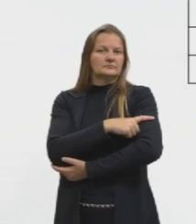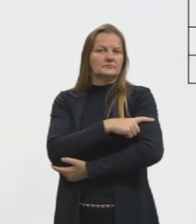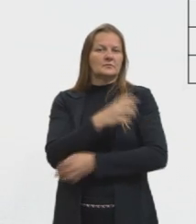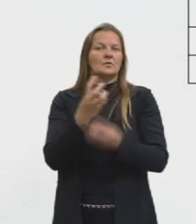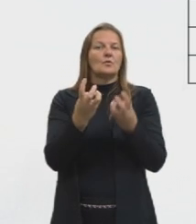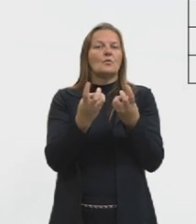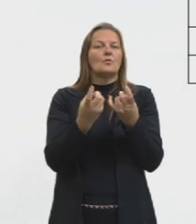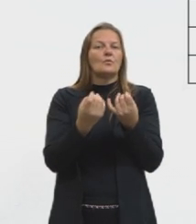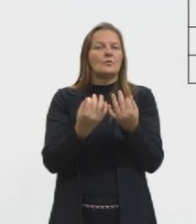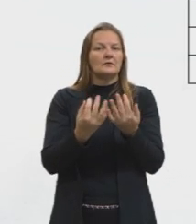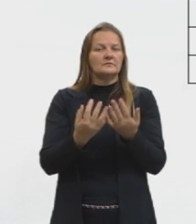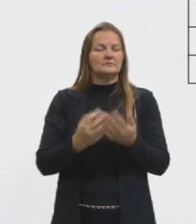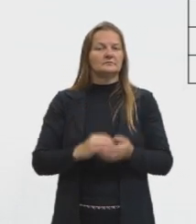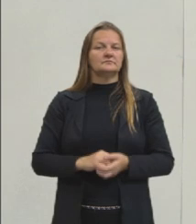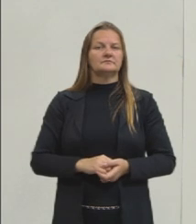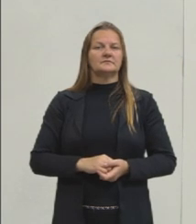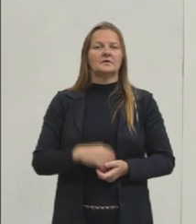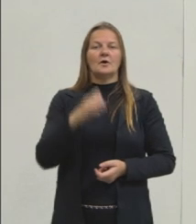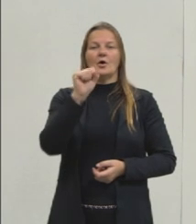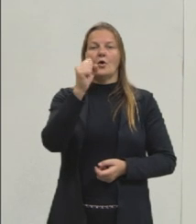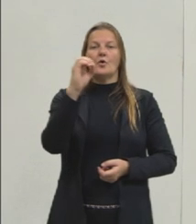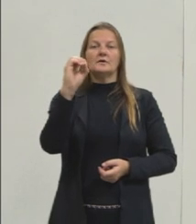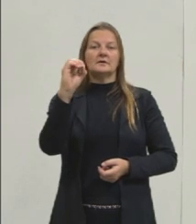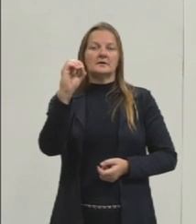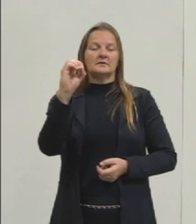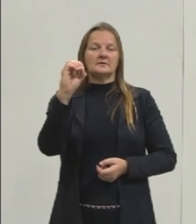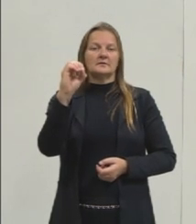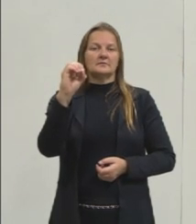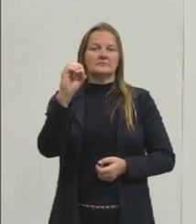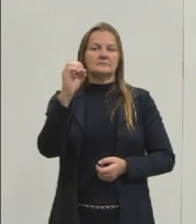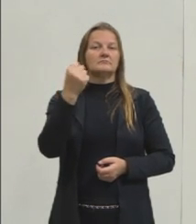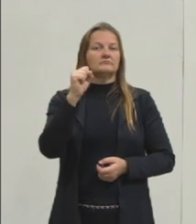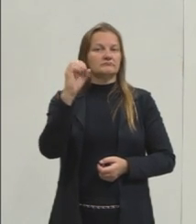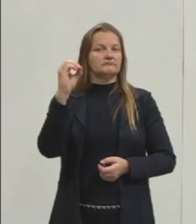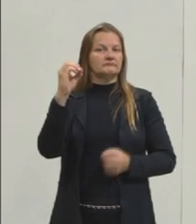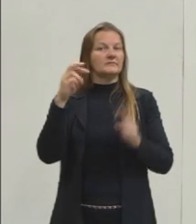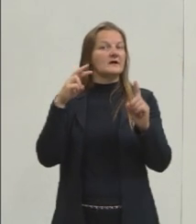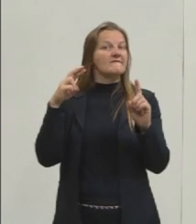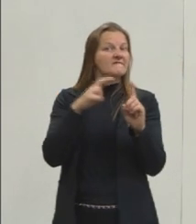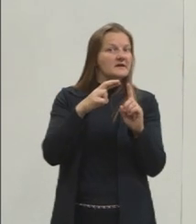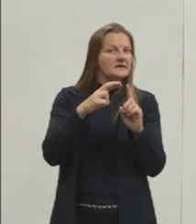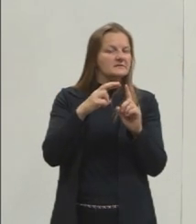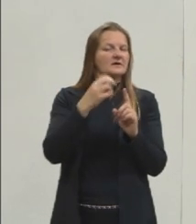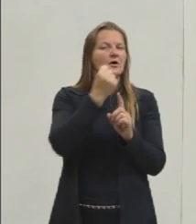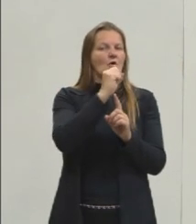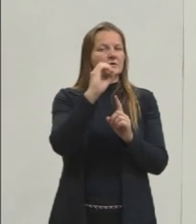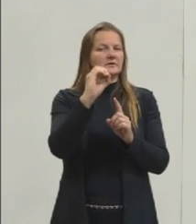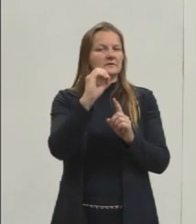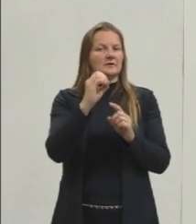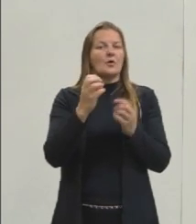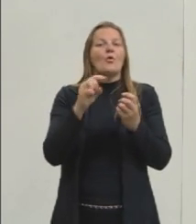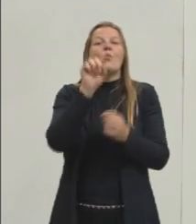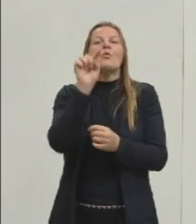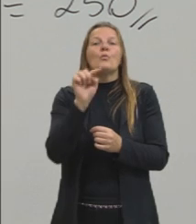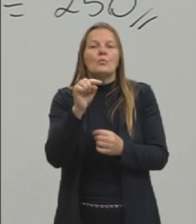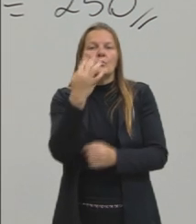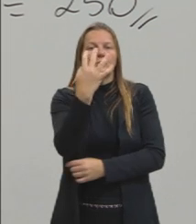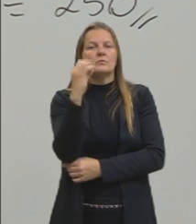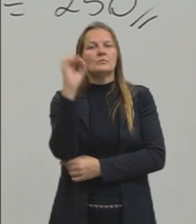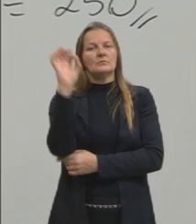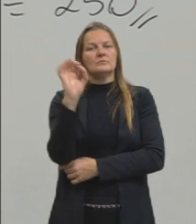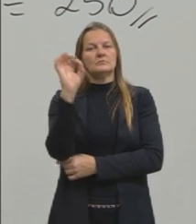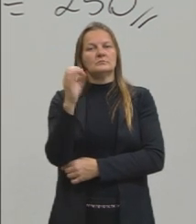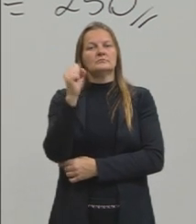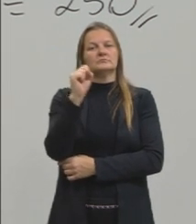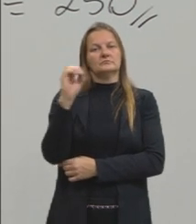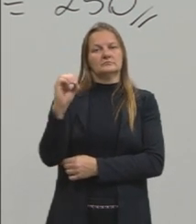então os homens são só 80 Então eu tenho que calcular aqui no quadro quarenta por cento de 80 Então como é que eu